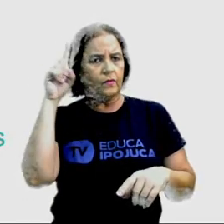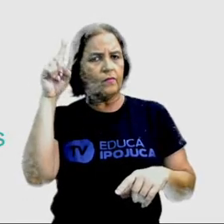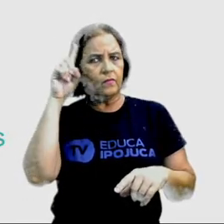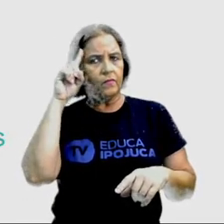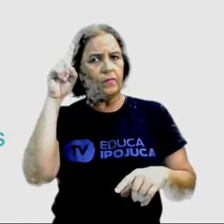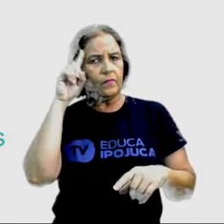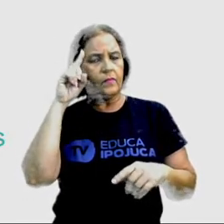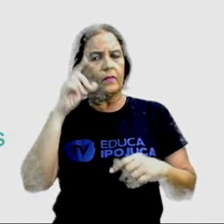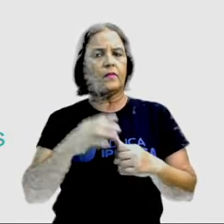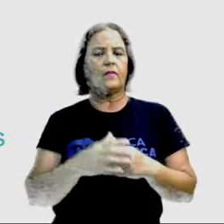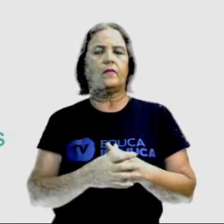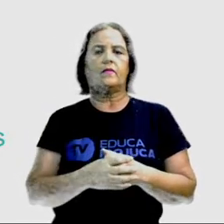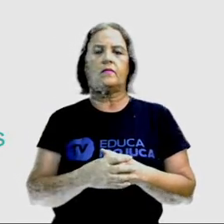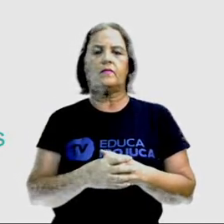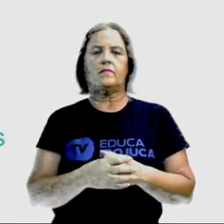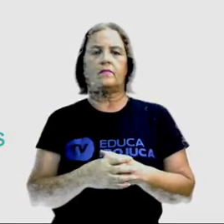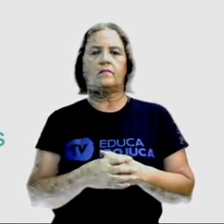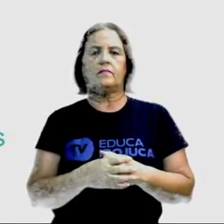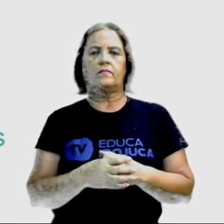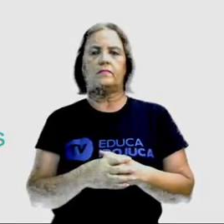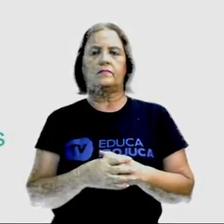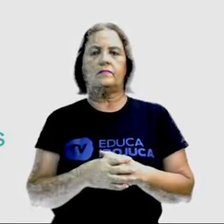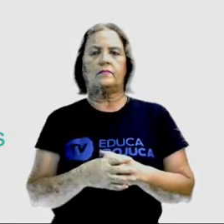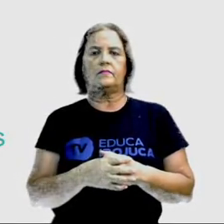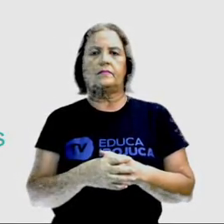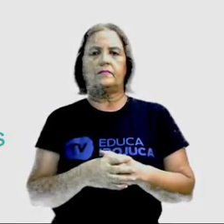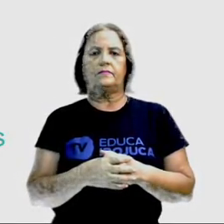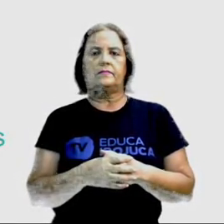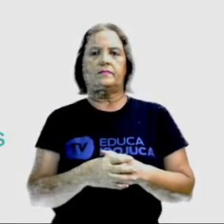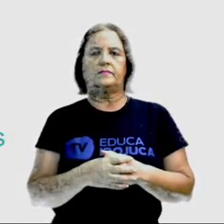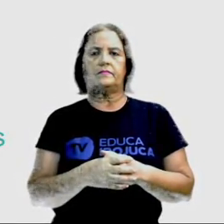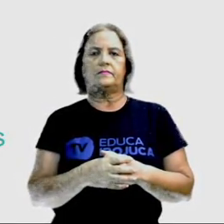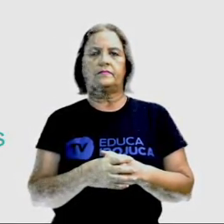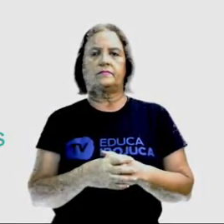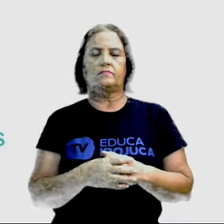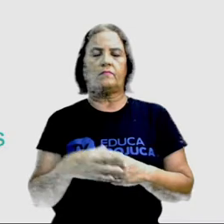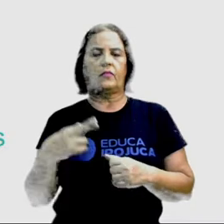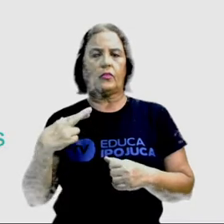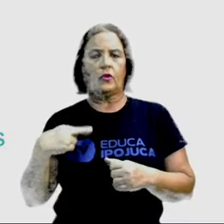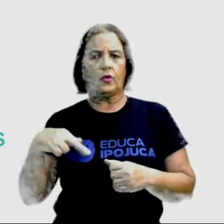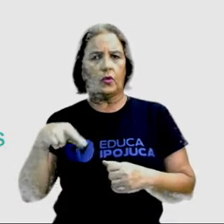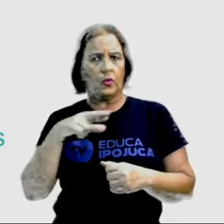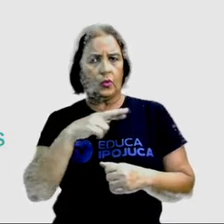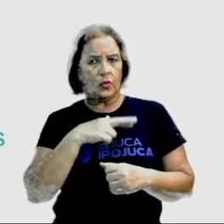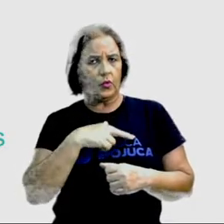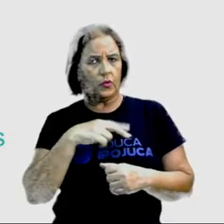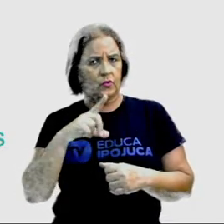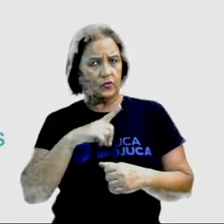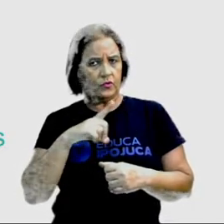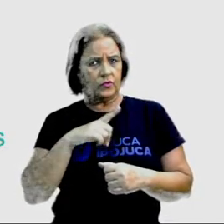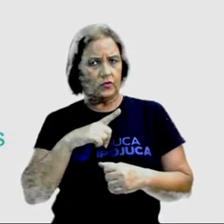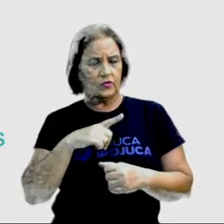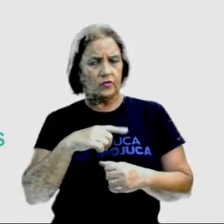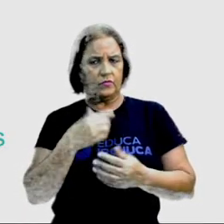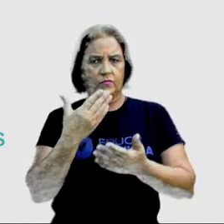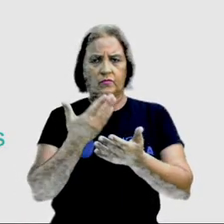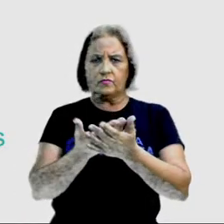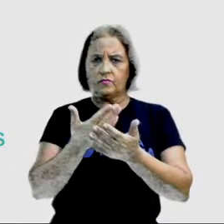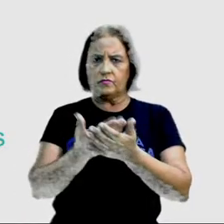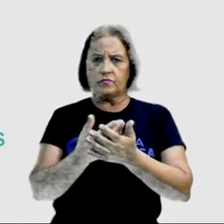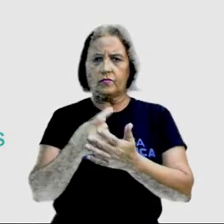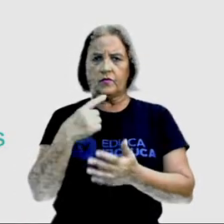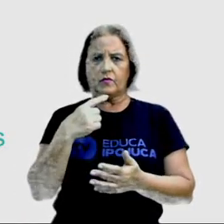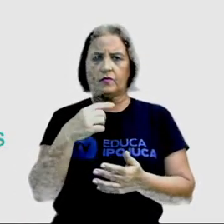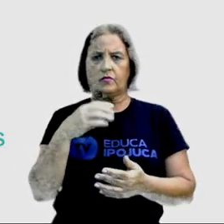vamos lá do I have questions are Days nós temos aulas nos sábados das e